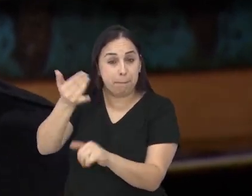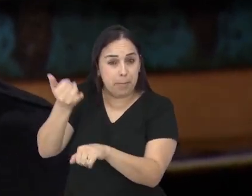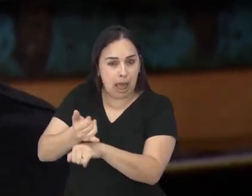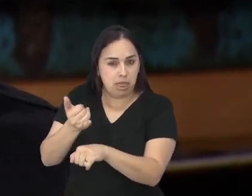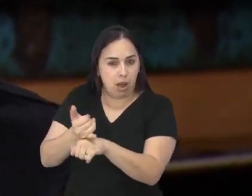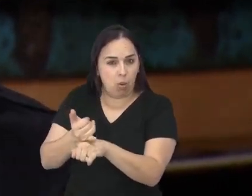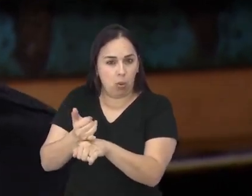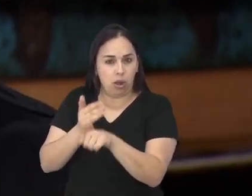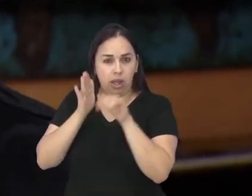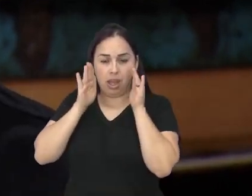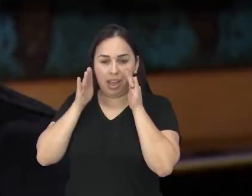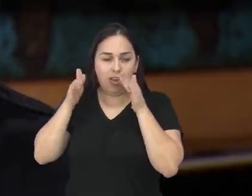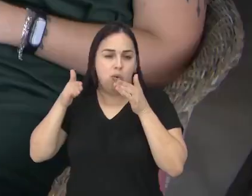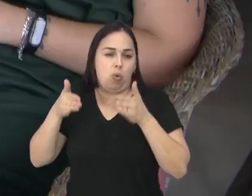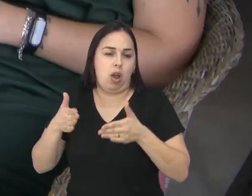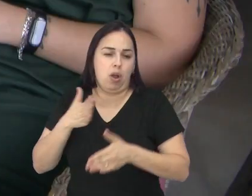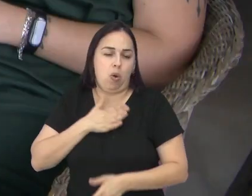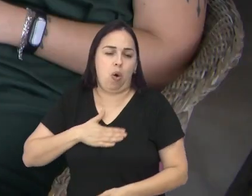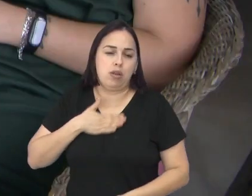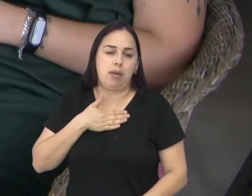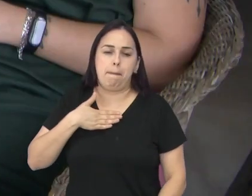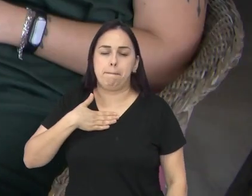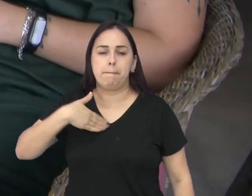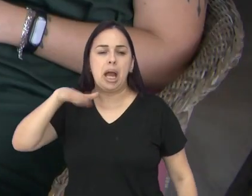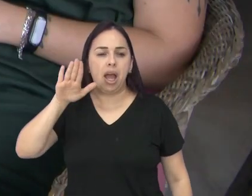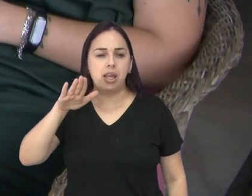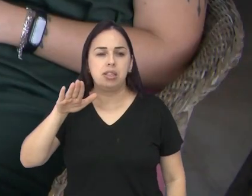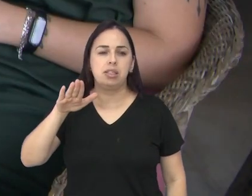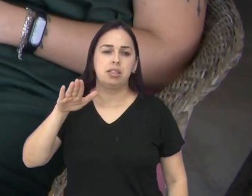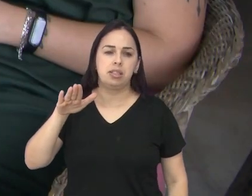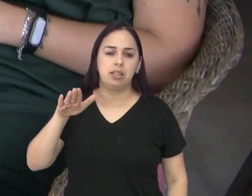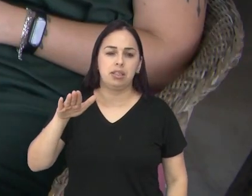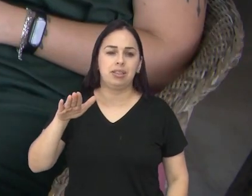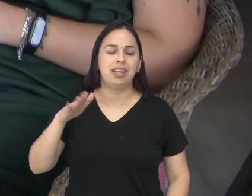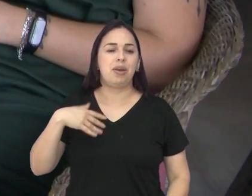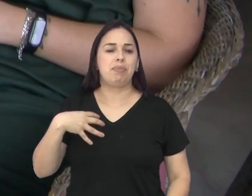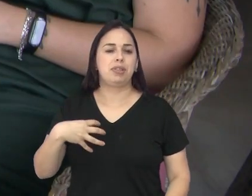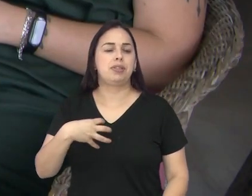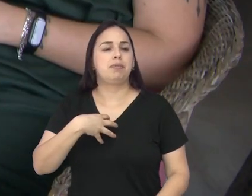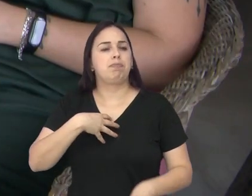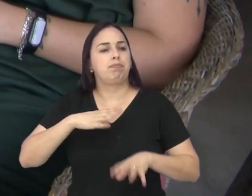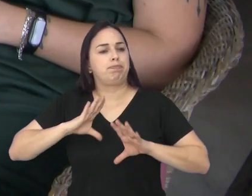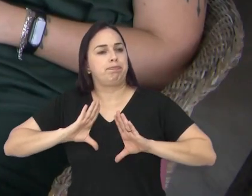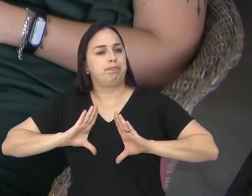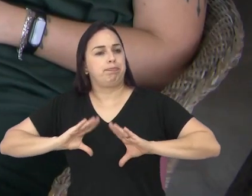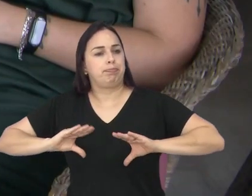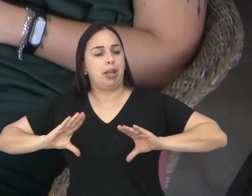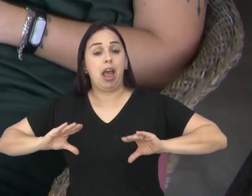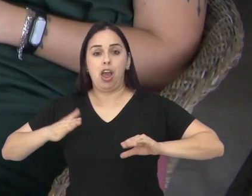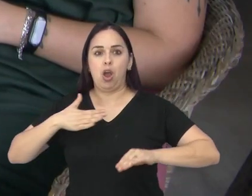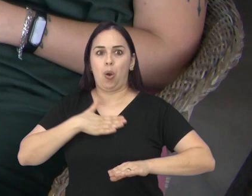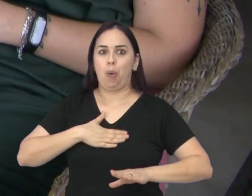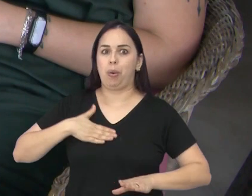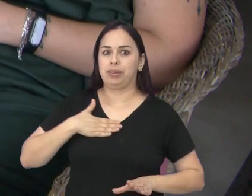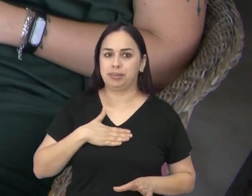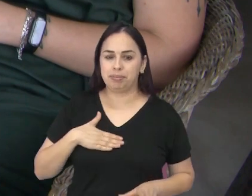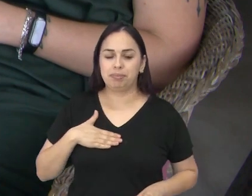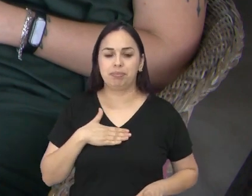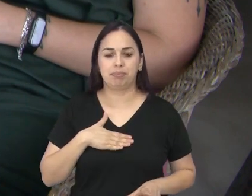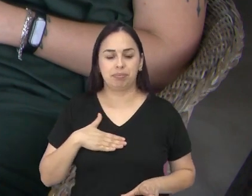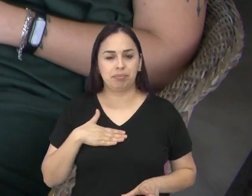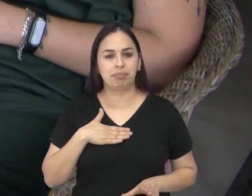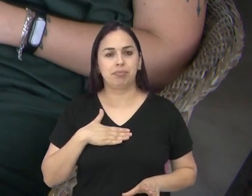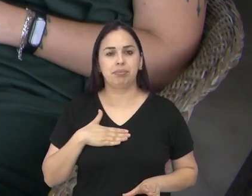aonde eu me acomodei mais, né? Que é o meu foco de conforto, que é o que eu realmente gosto.